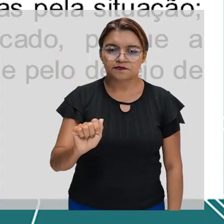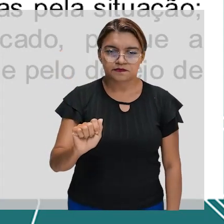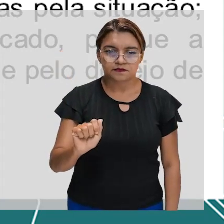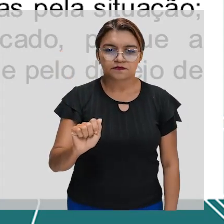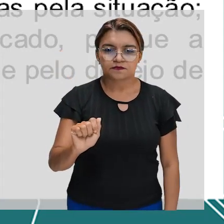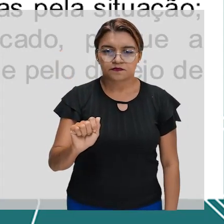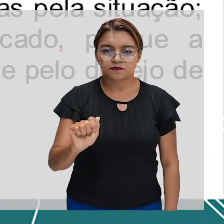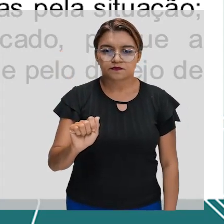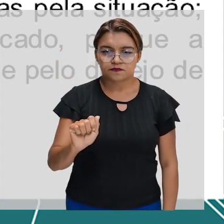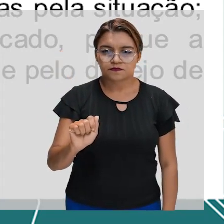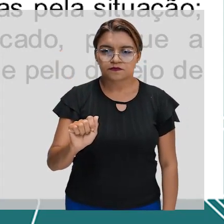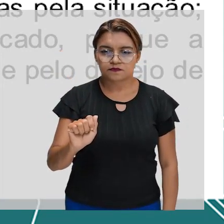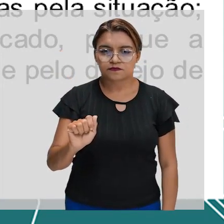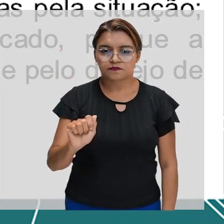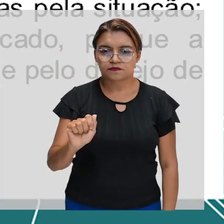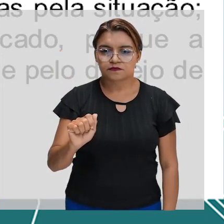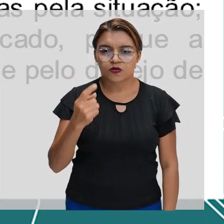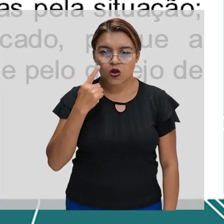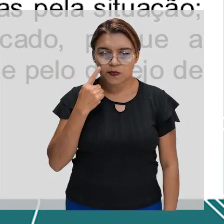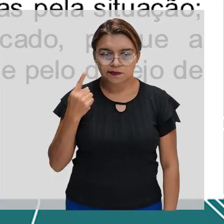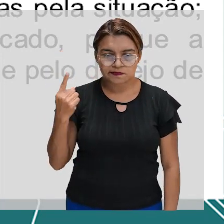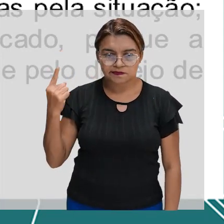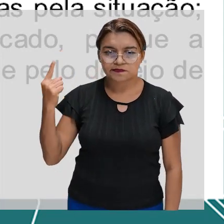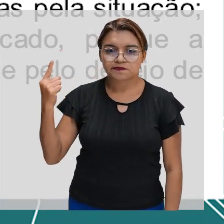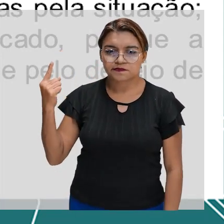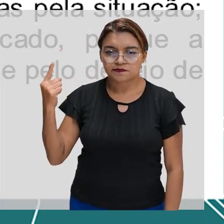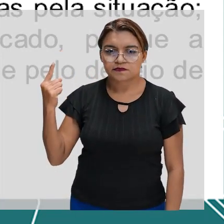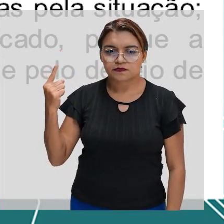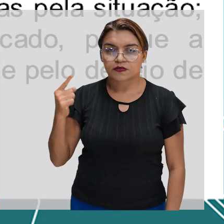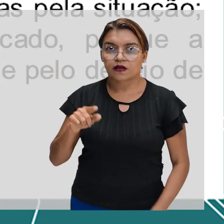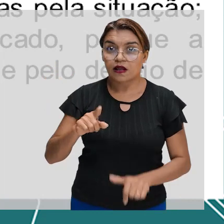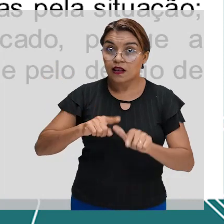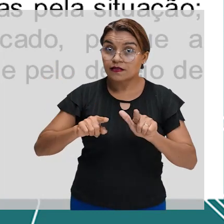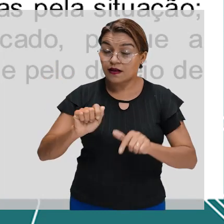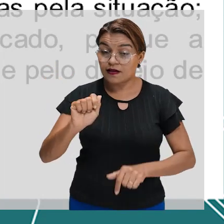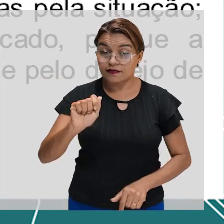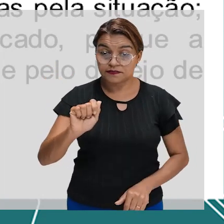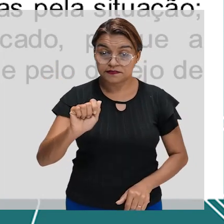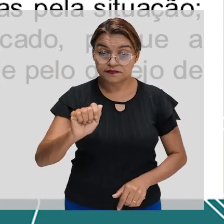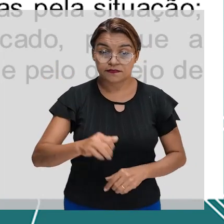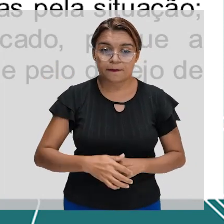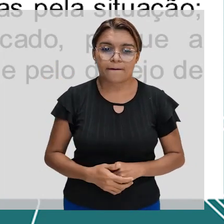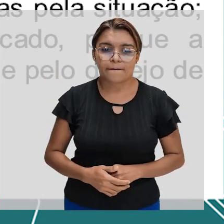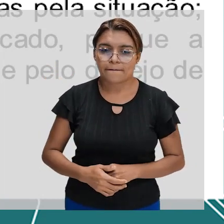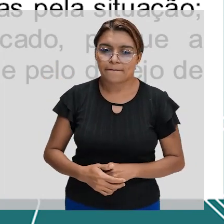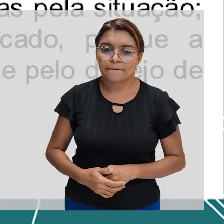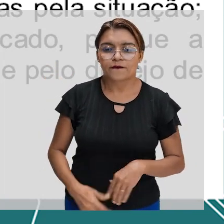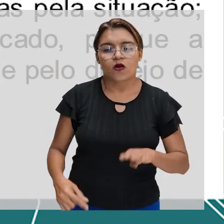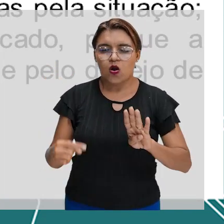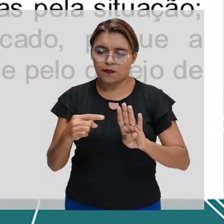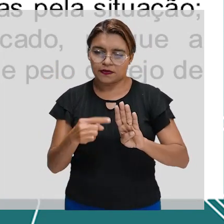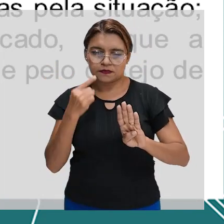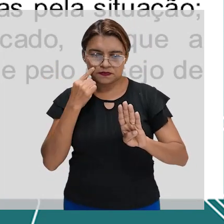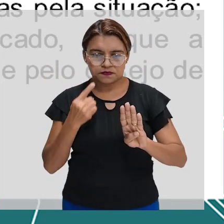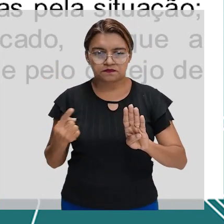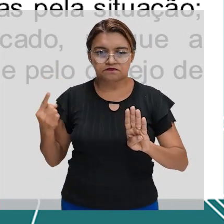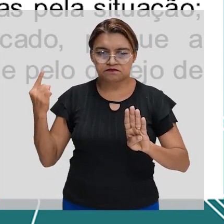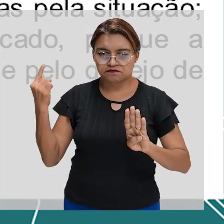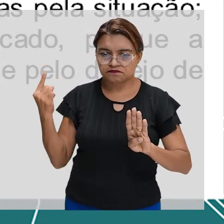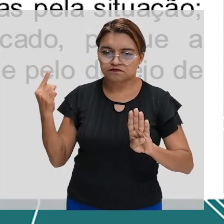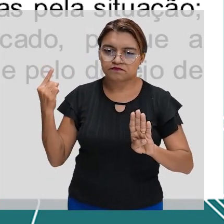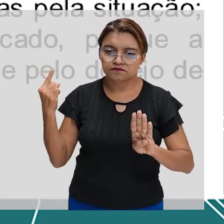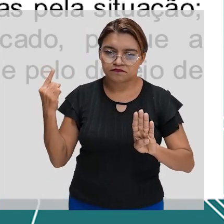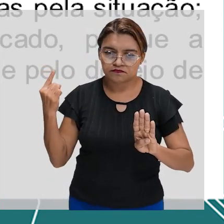mais profundamente pela emoção devido às influências da tragédia clássica letra b o problema